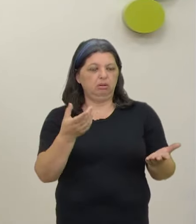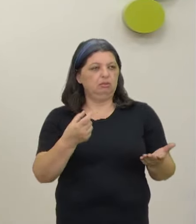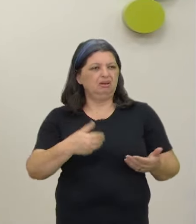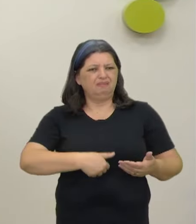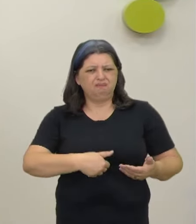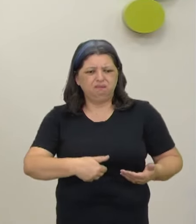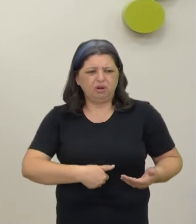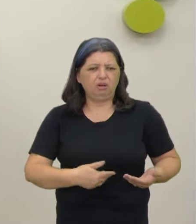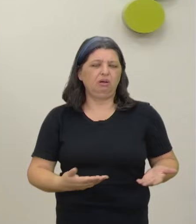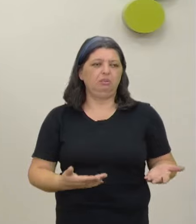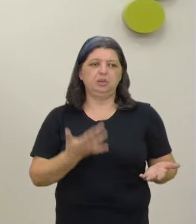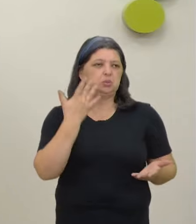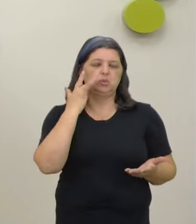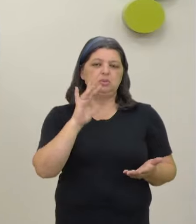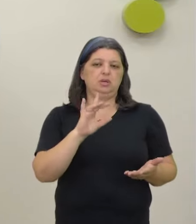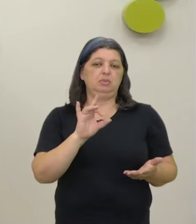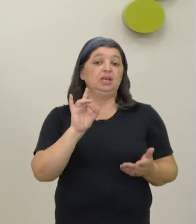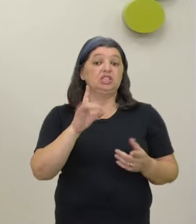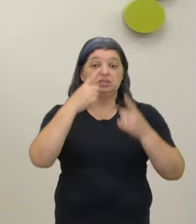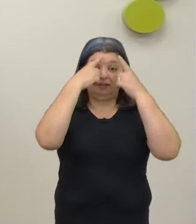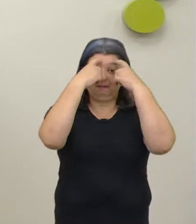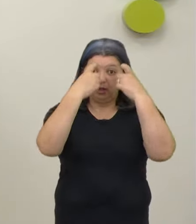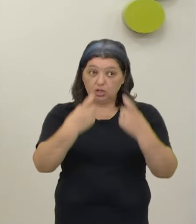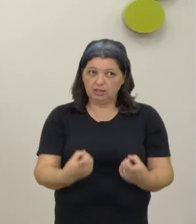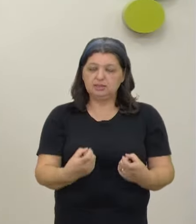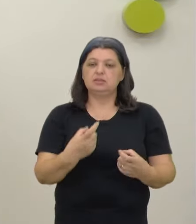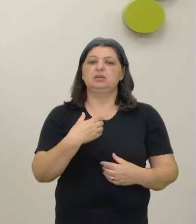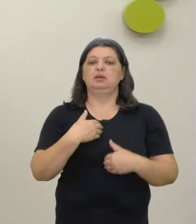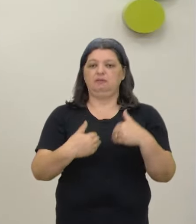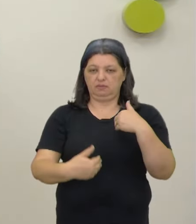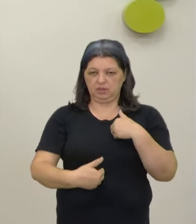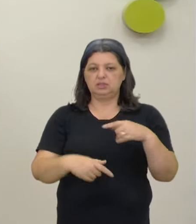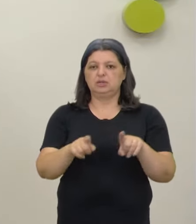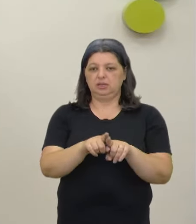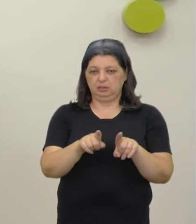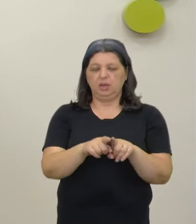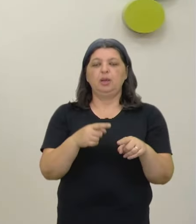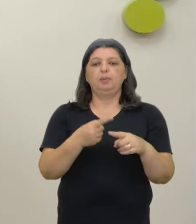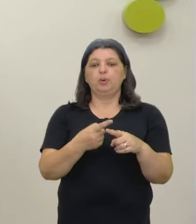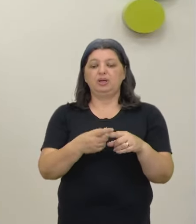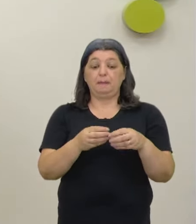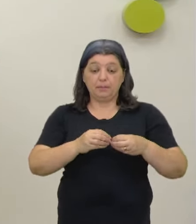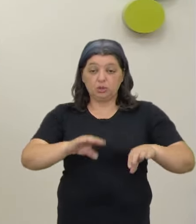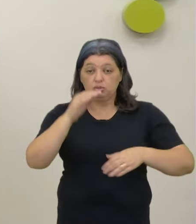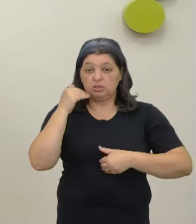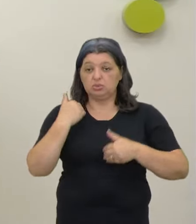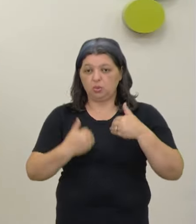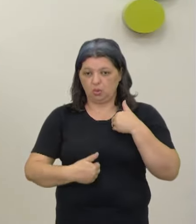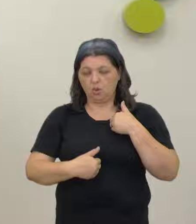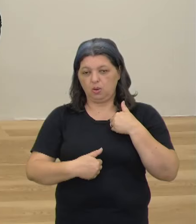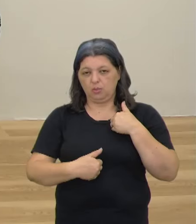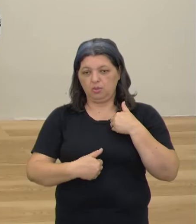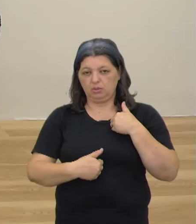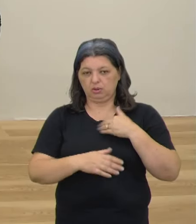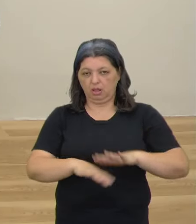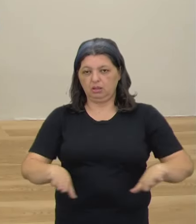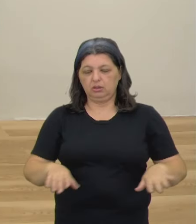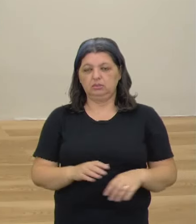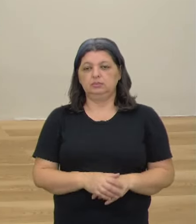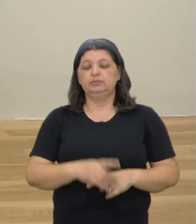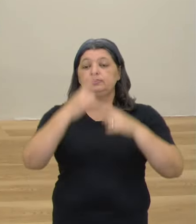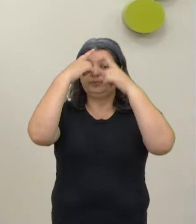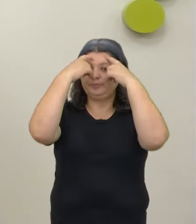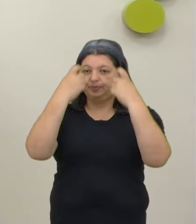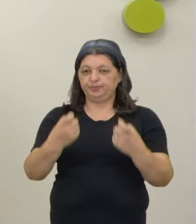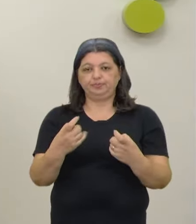fome e tudo mais. Não é só uma violência física, né? Além de outros tipos. E isso é uma coisa legal também. A violência ela